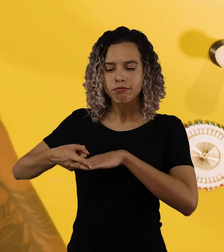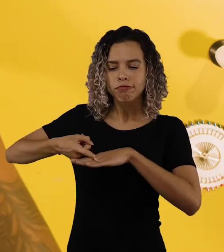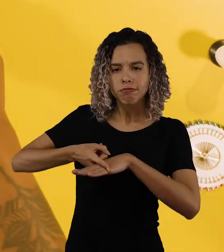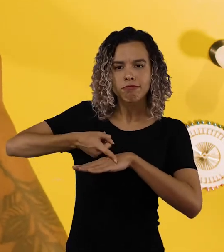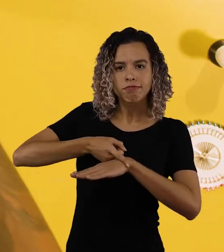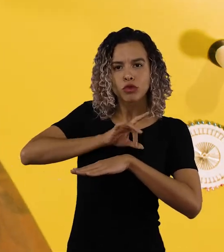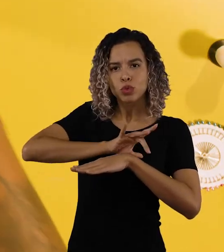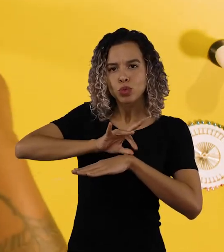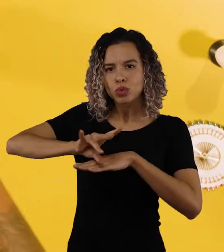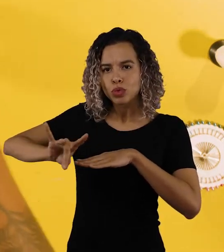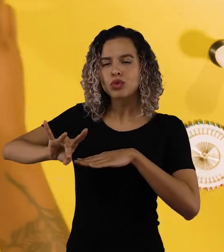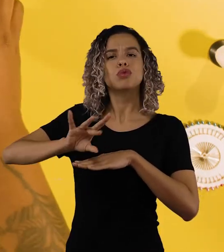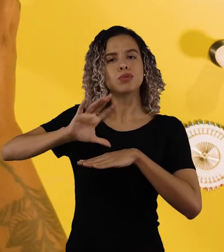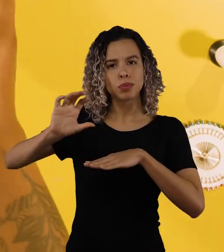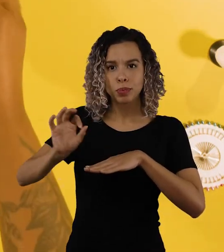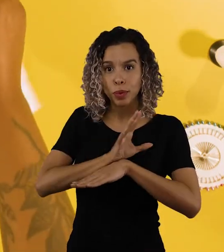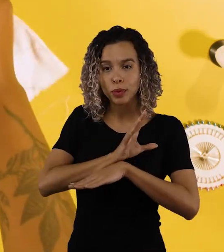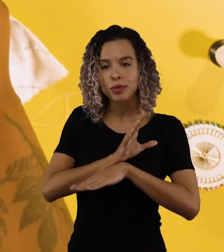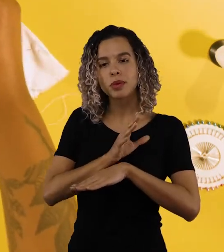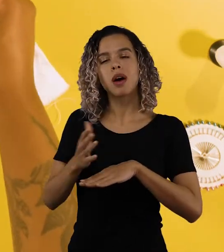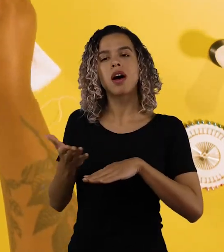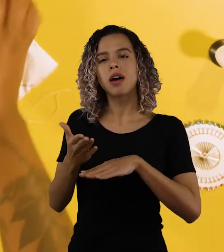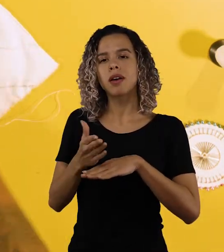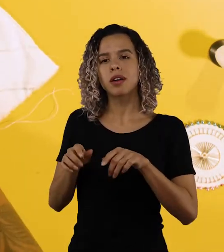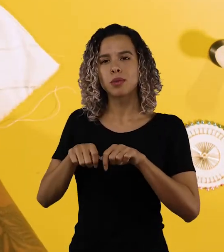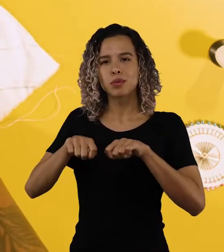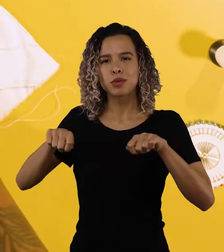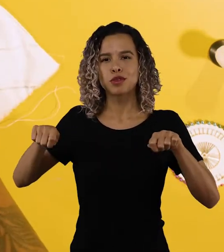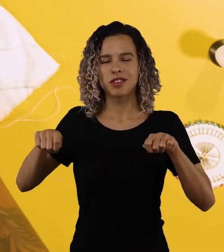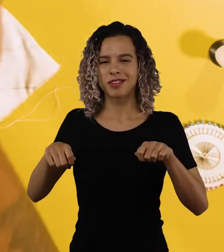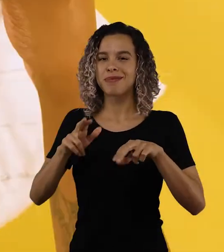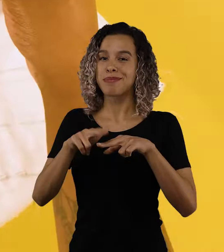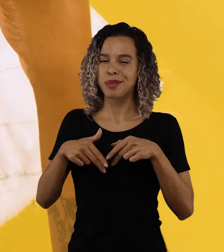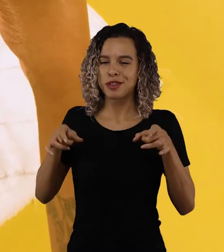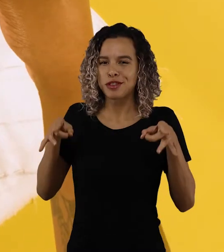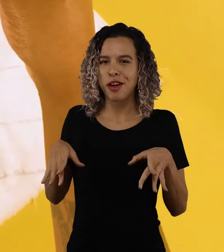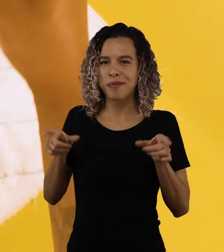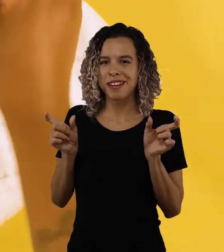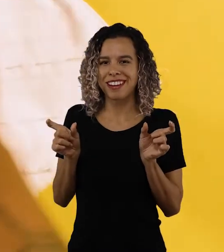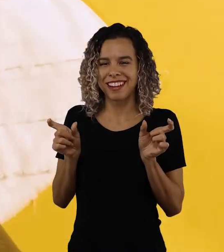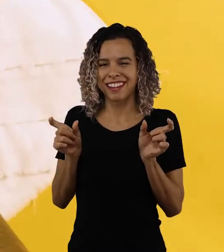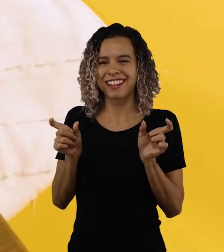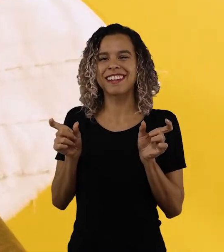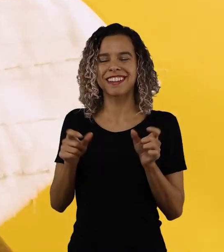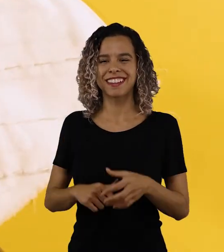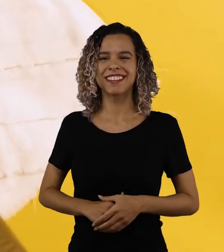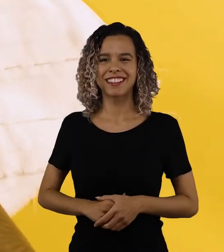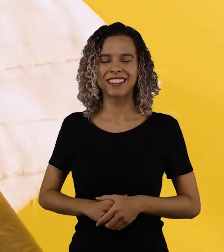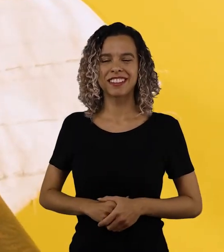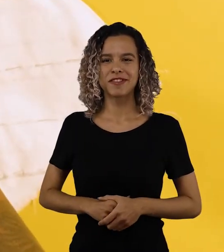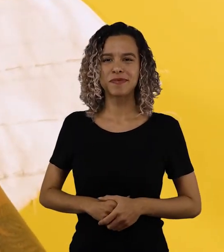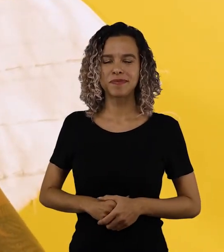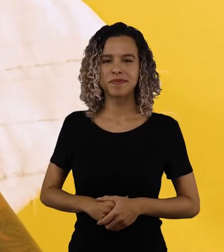Depois de alinhavar todas as listras, é o momento de puxar. É para isso que serviu aquela